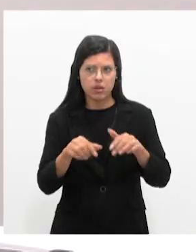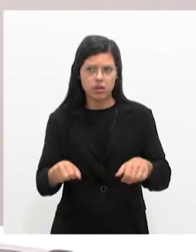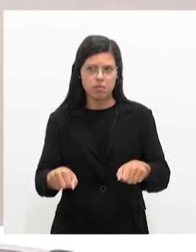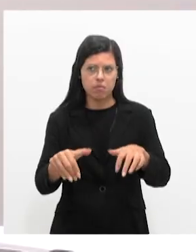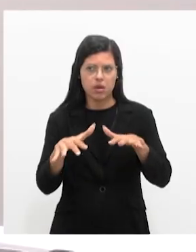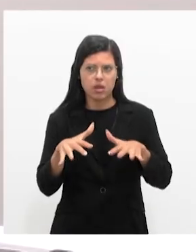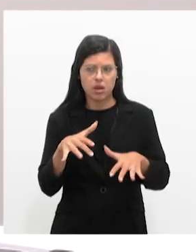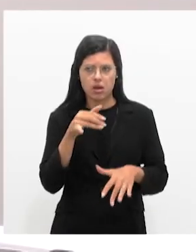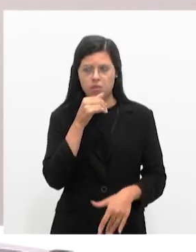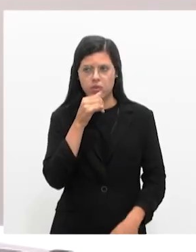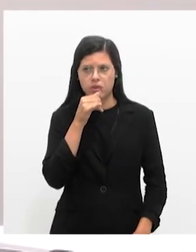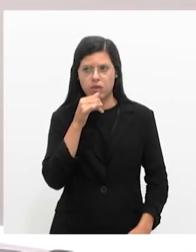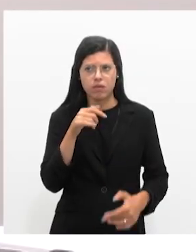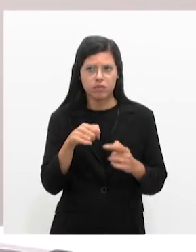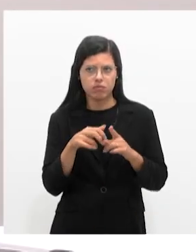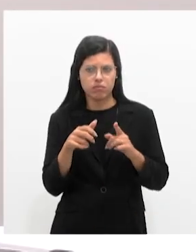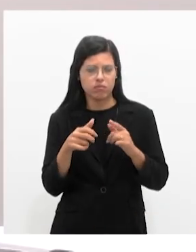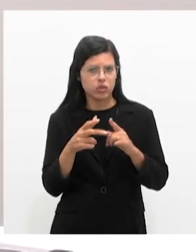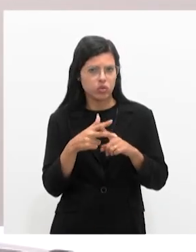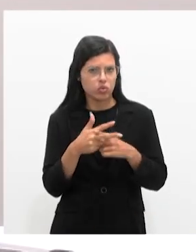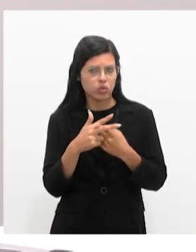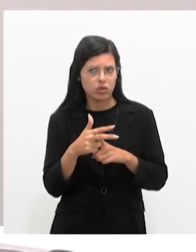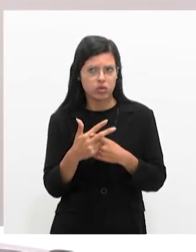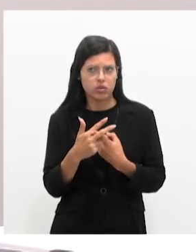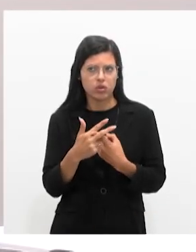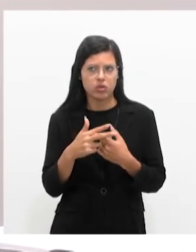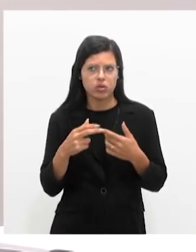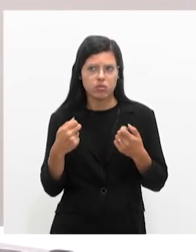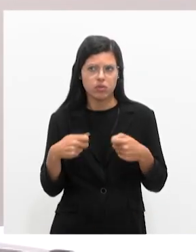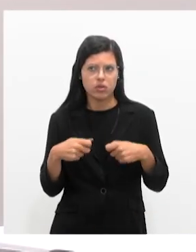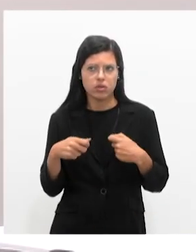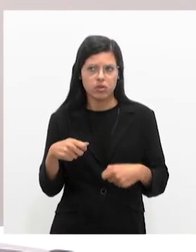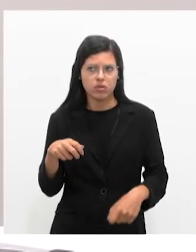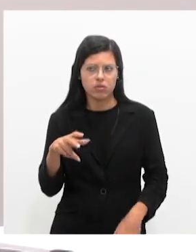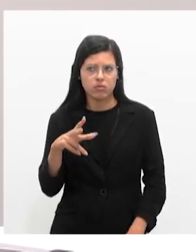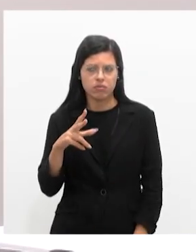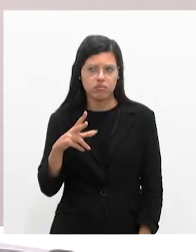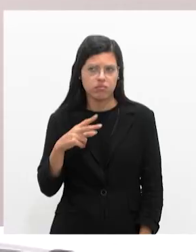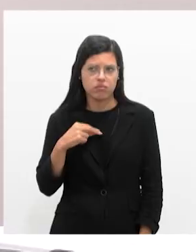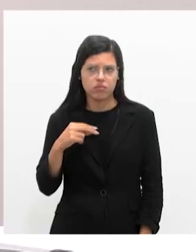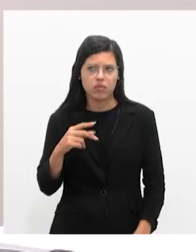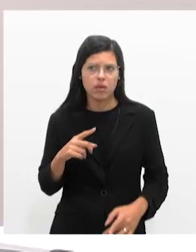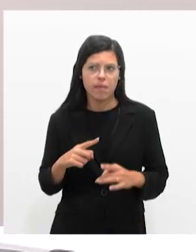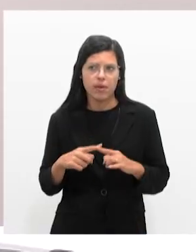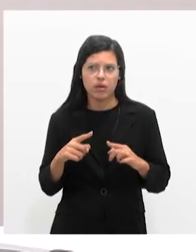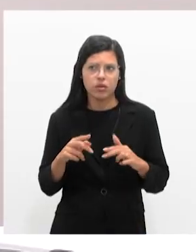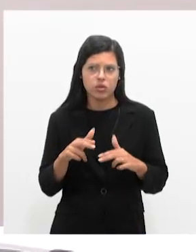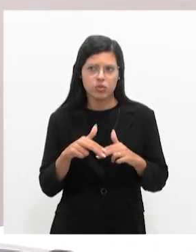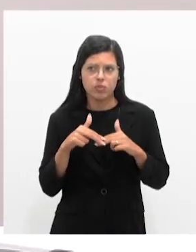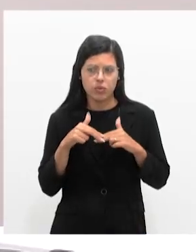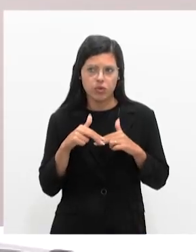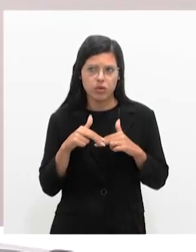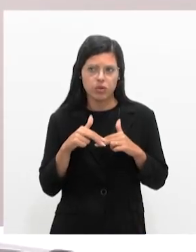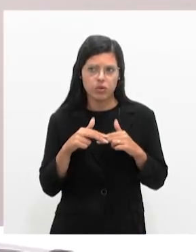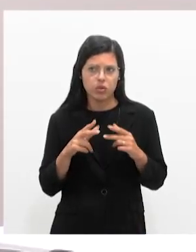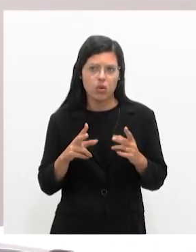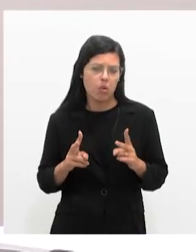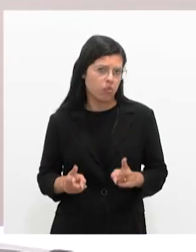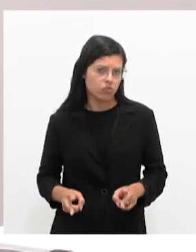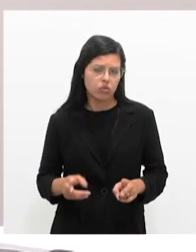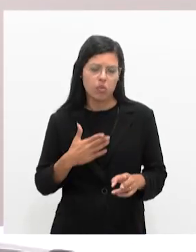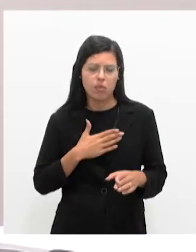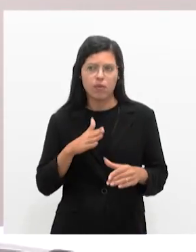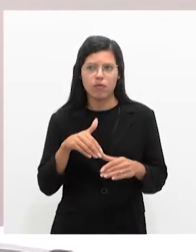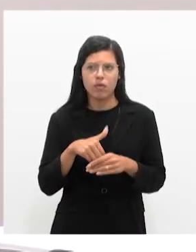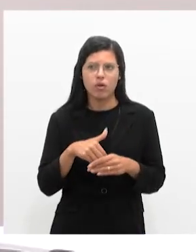exemplo, né, e fazer as correções necessárias em relação ao mérito e deixar o processo seguir. Mas, por isso, eu mantenho o voto, mas acho que é importante a